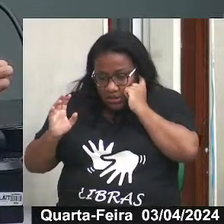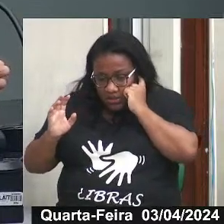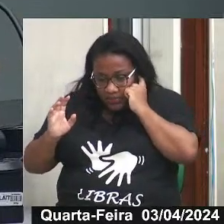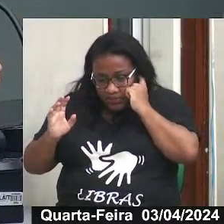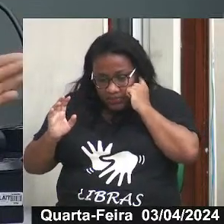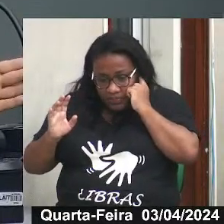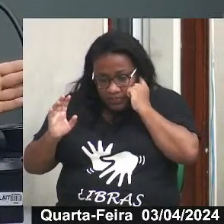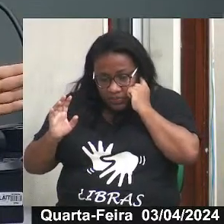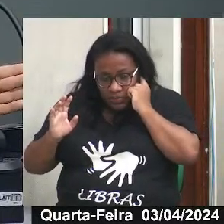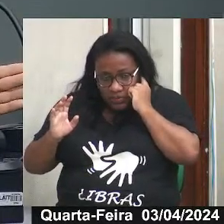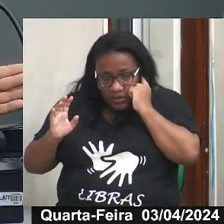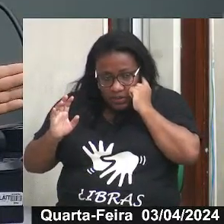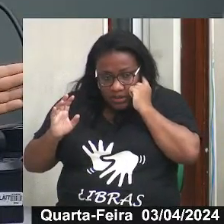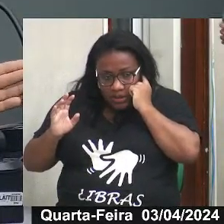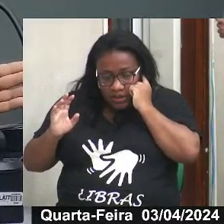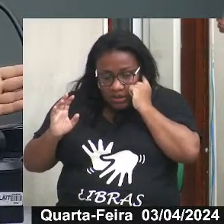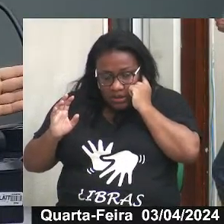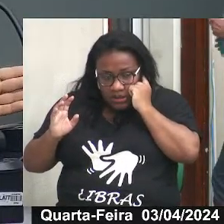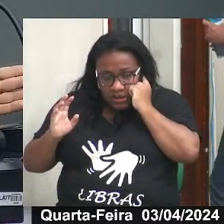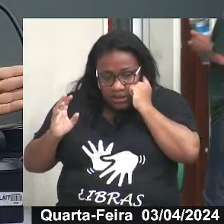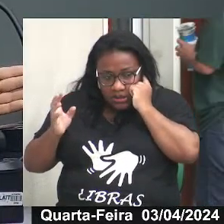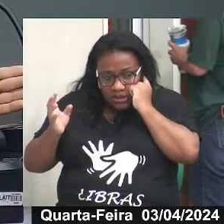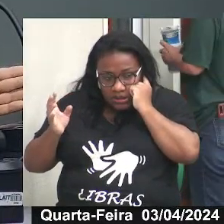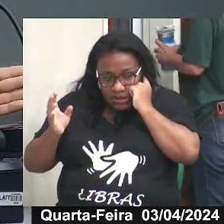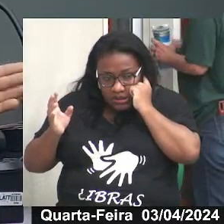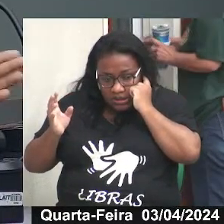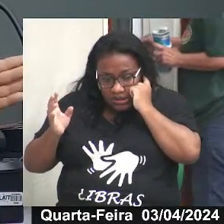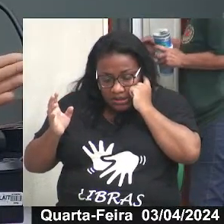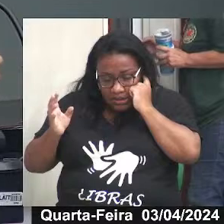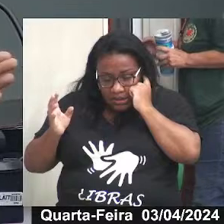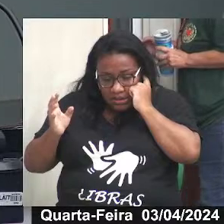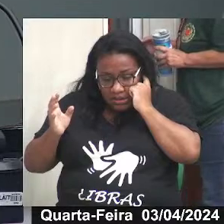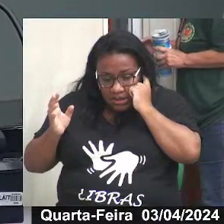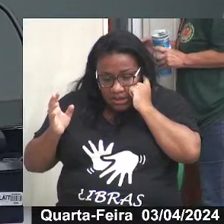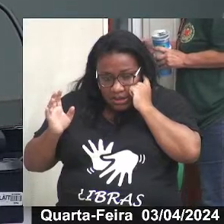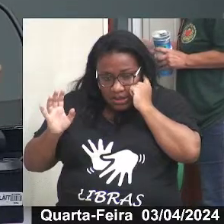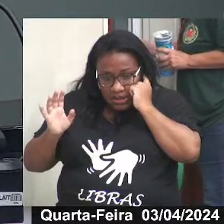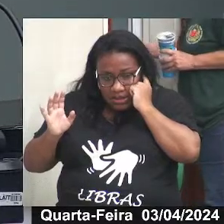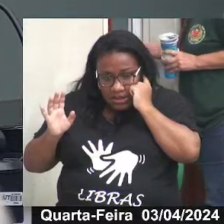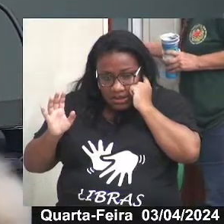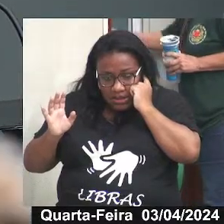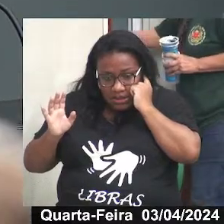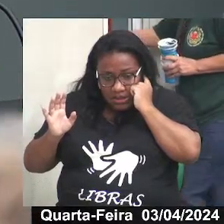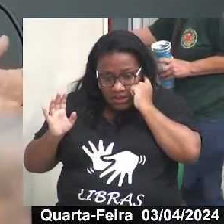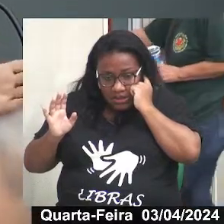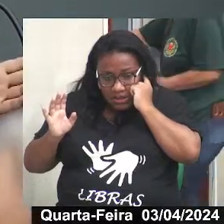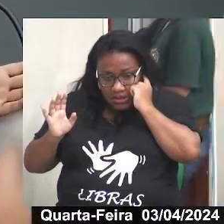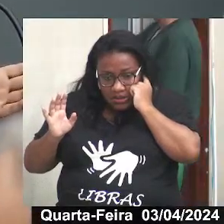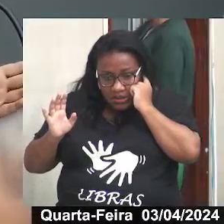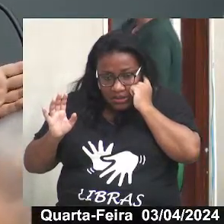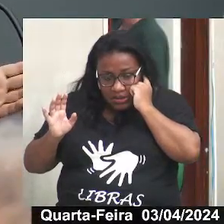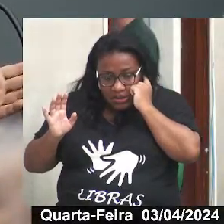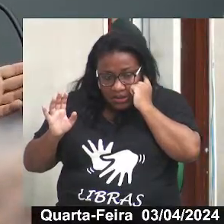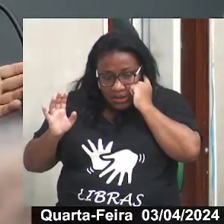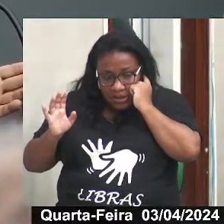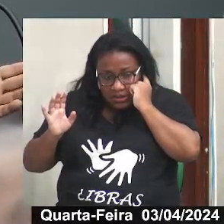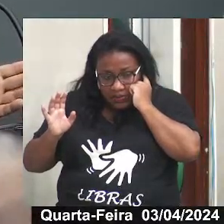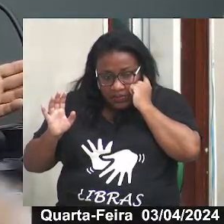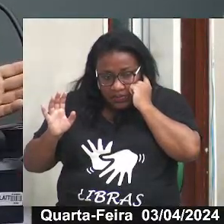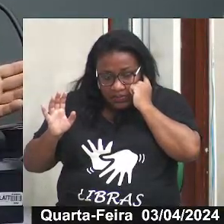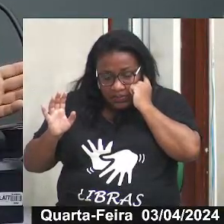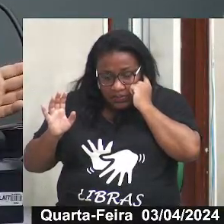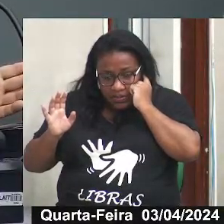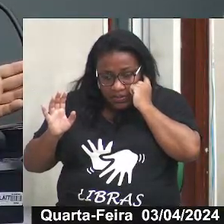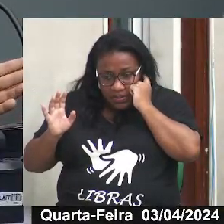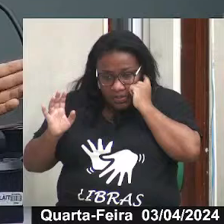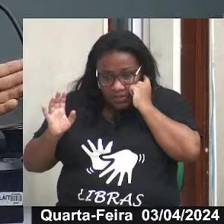dentro do município. Partido que está em ascensão, vem crescendo, não só a nível municipal, estadual, federal, e eu tenho muito orgulho de